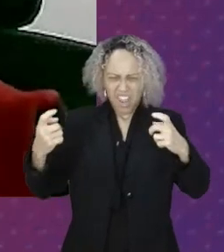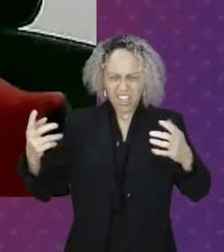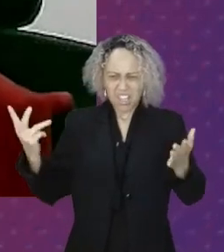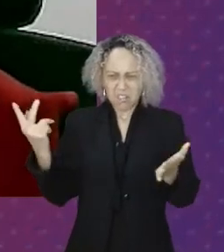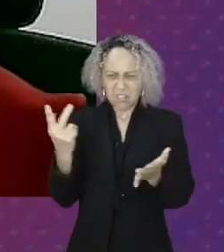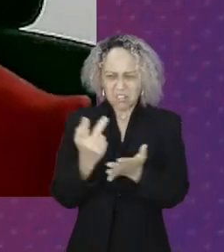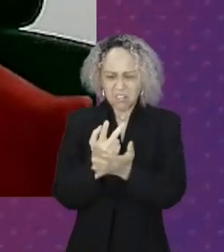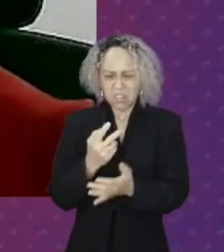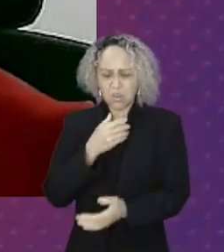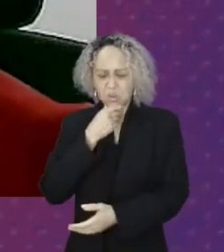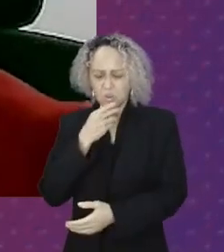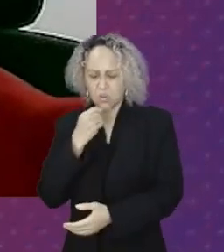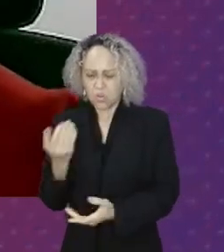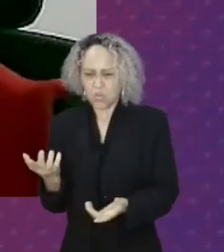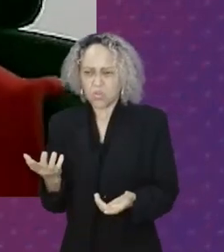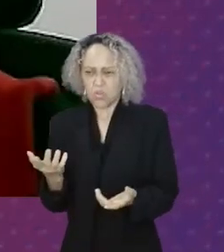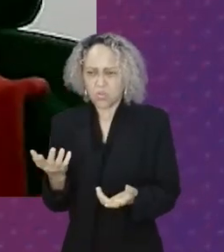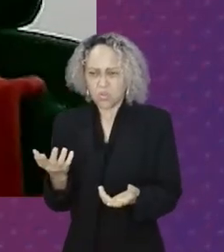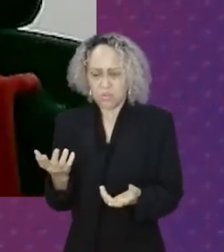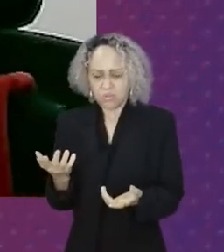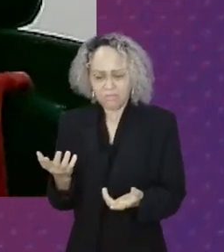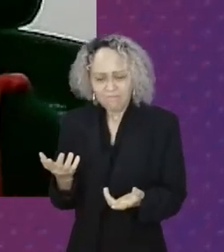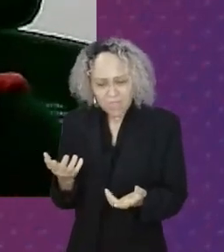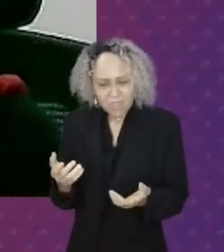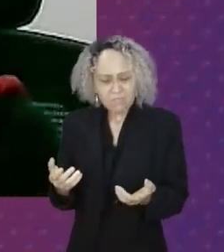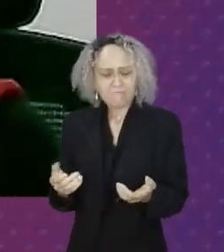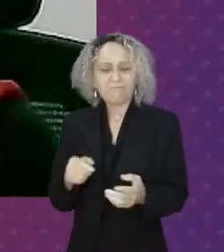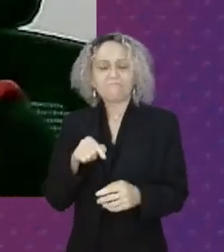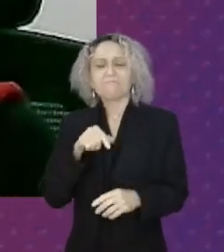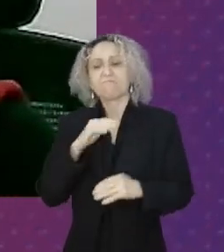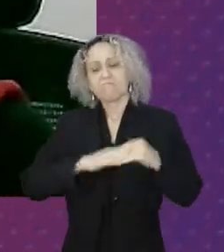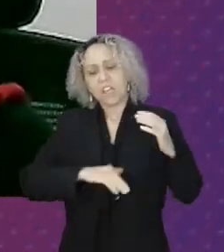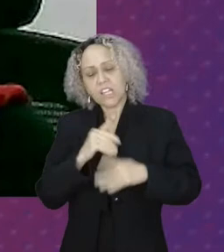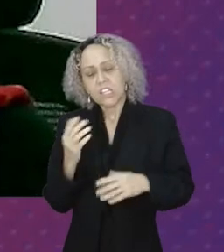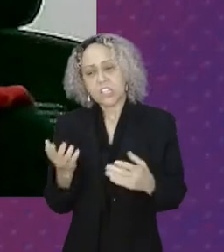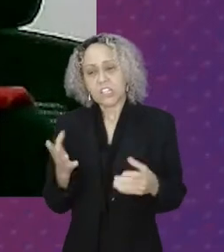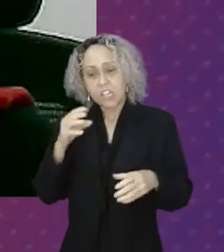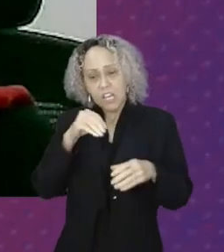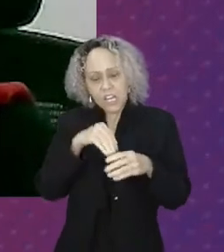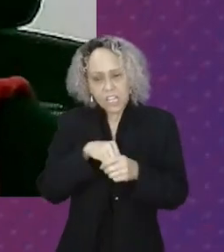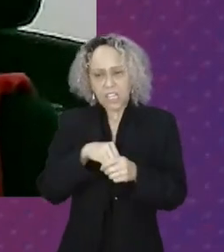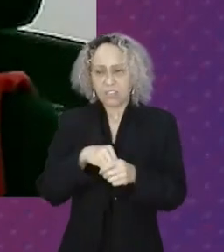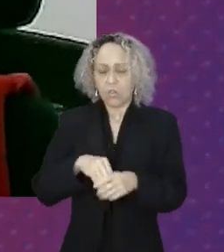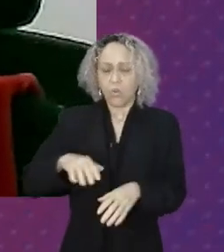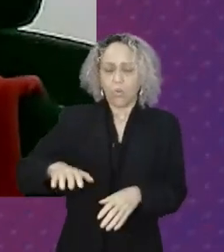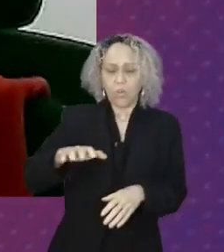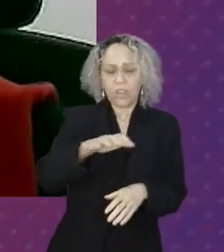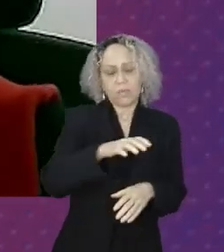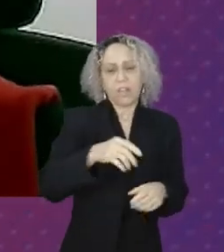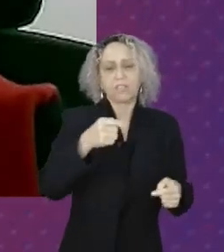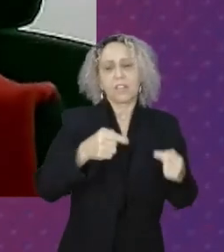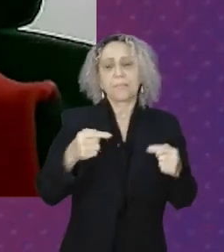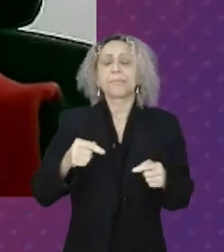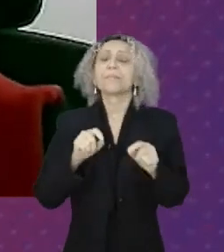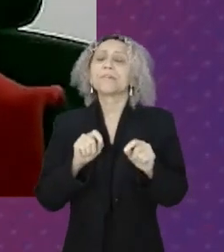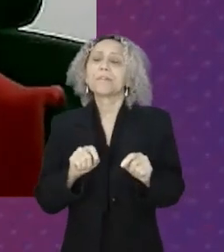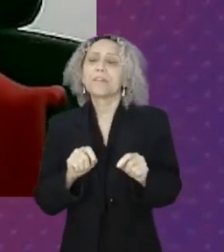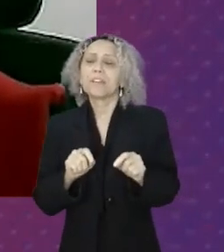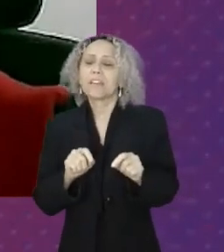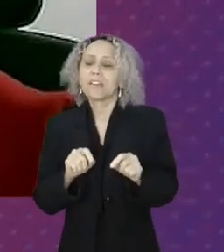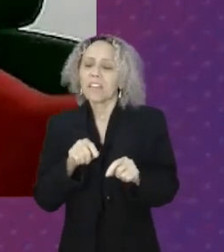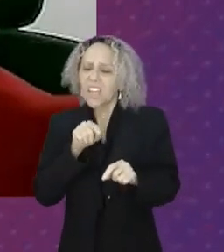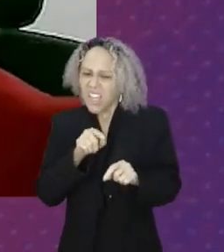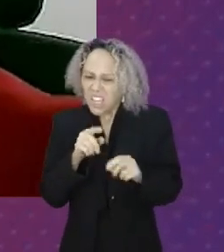e sobretudo nos parlamentos, ela não pode ser mais normalizada. Isso tem nome e deve